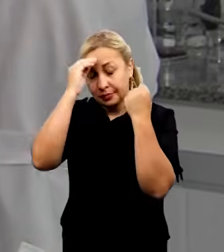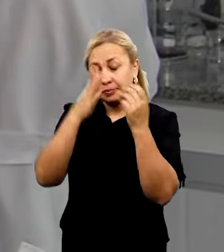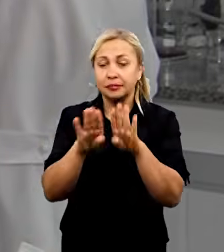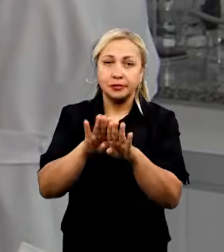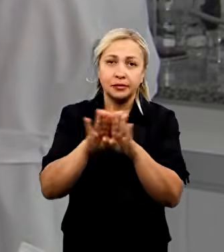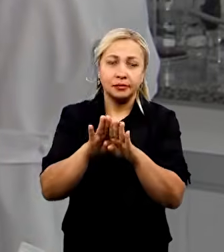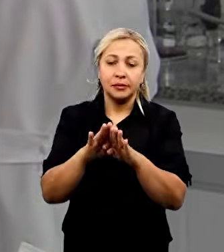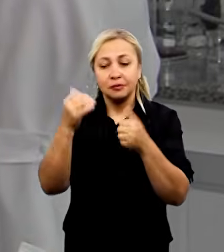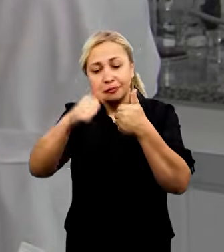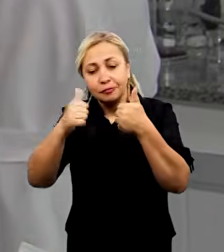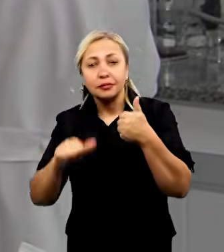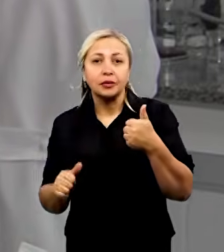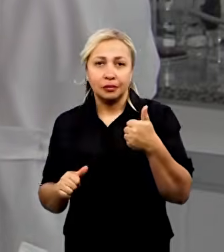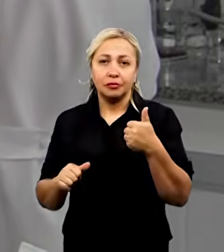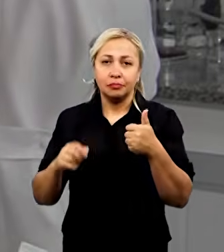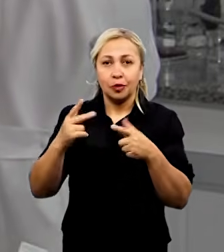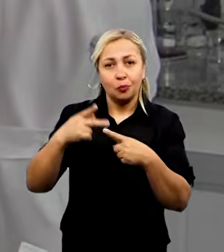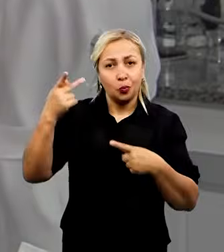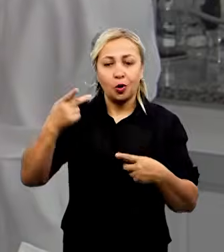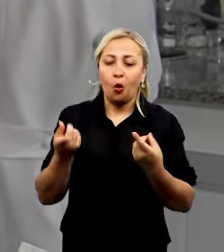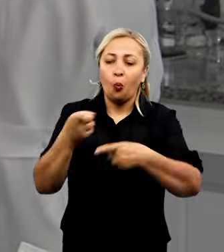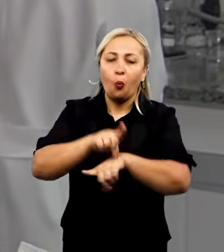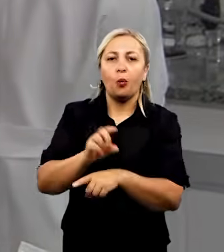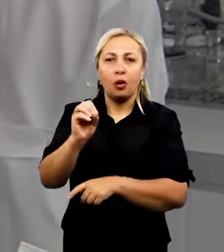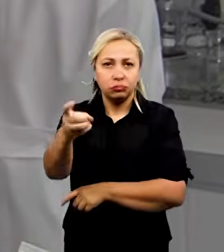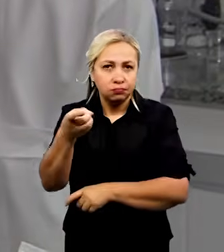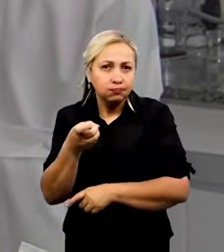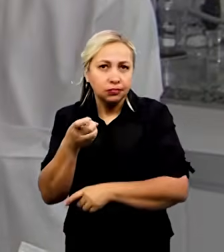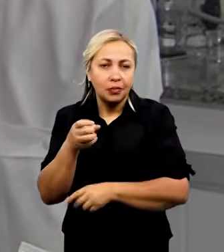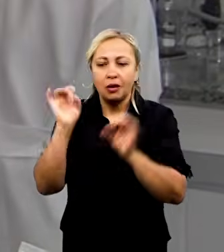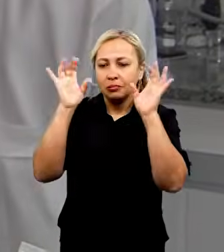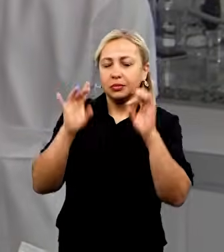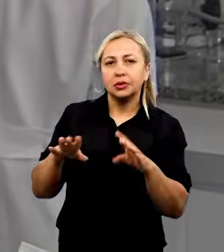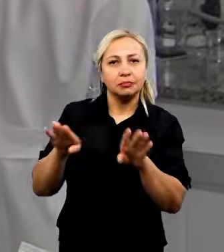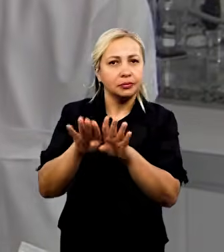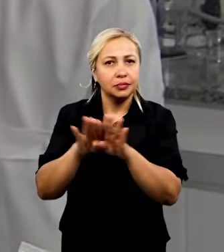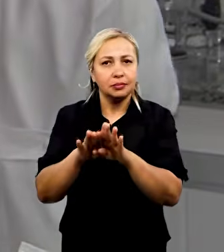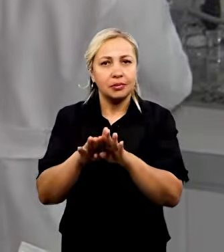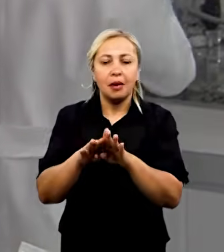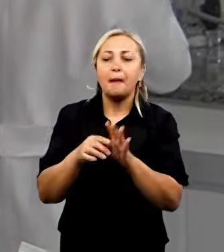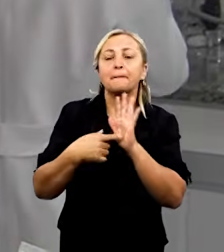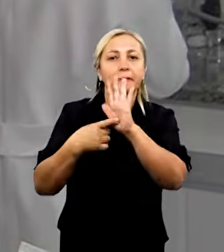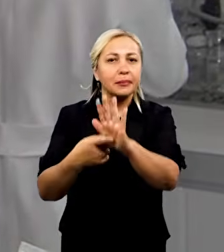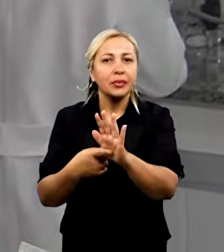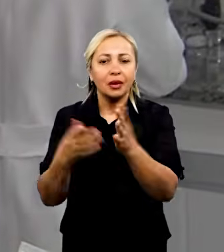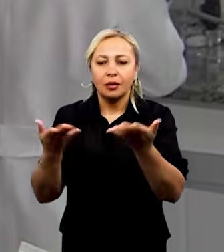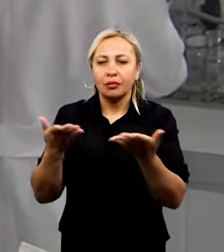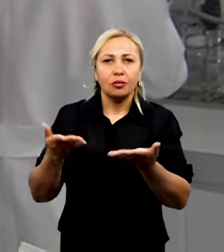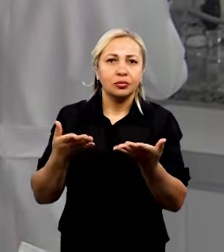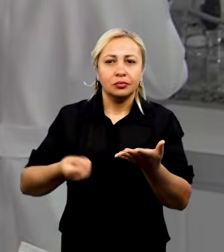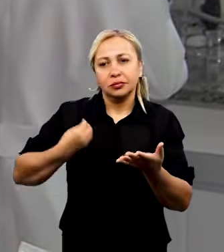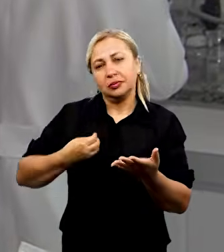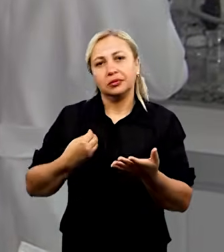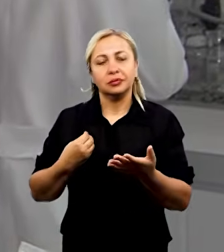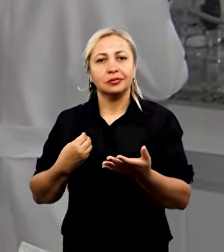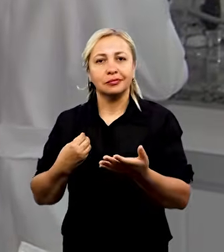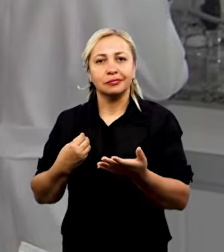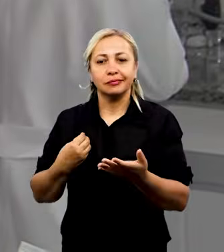essas propriedades também avaliando as propriedades antioxidantes em especial, também manifestou e